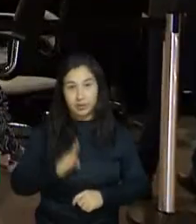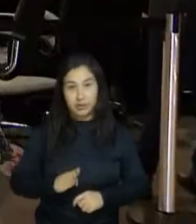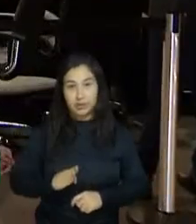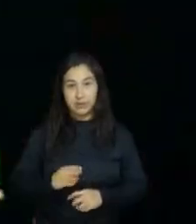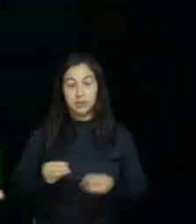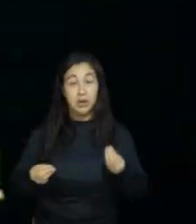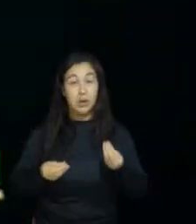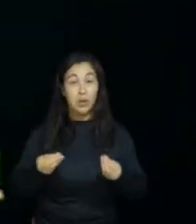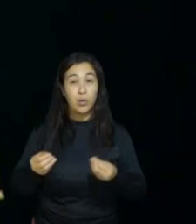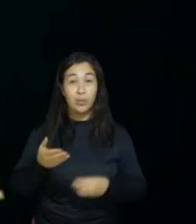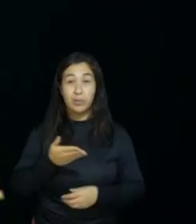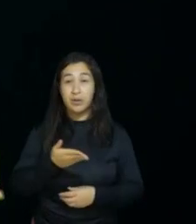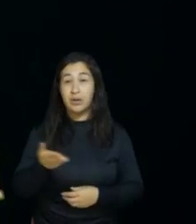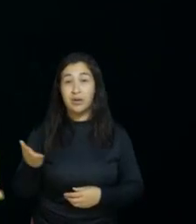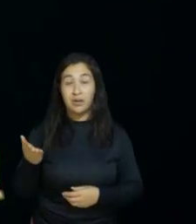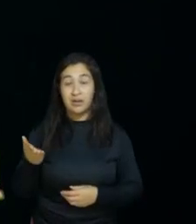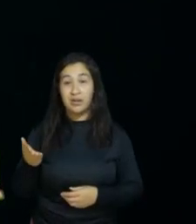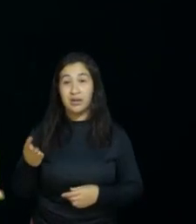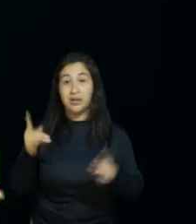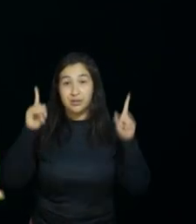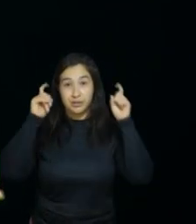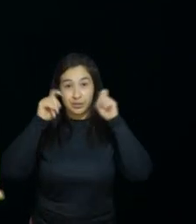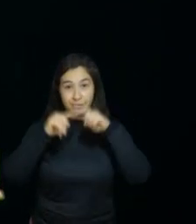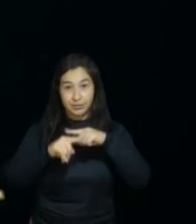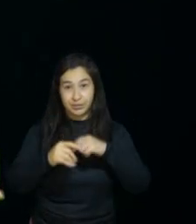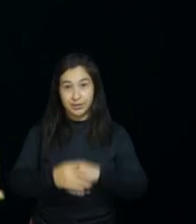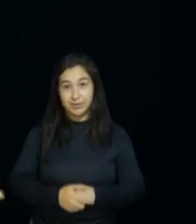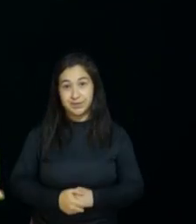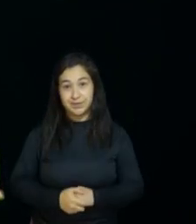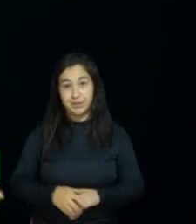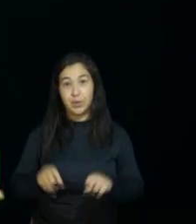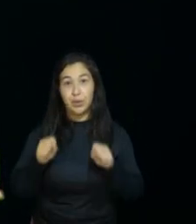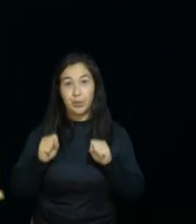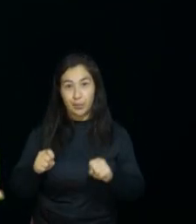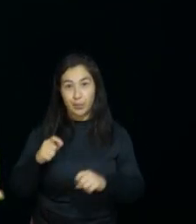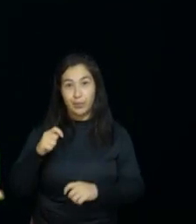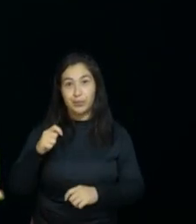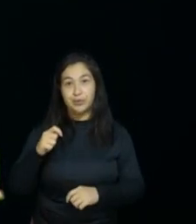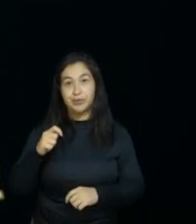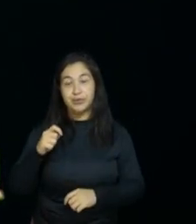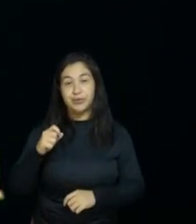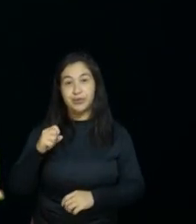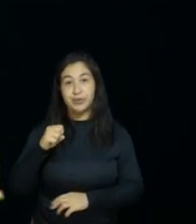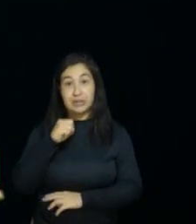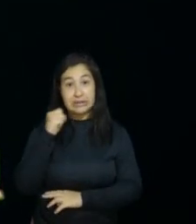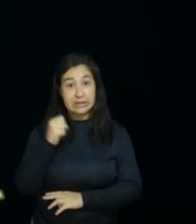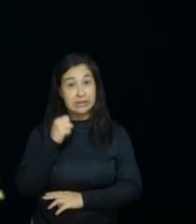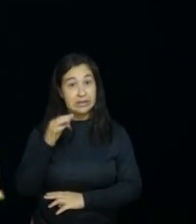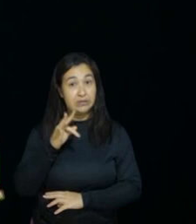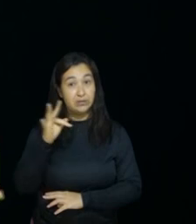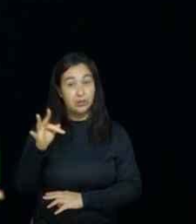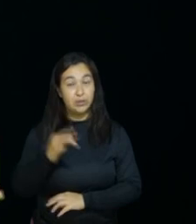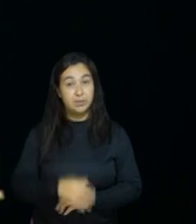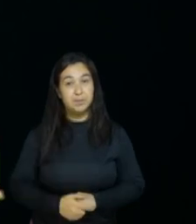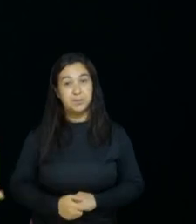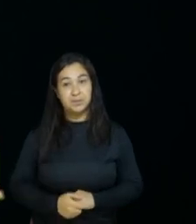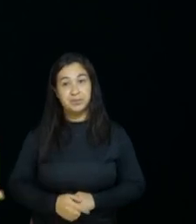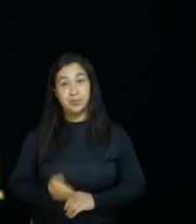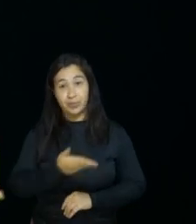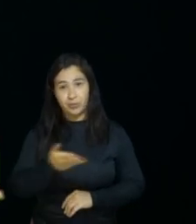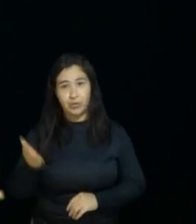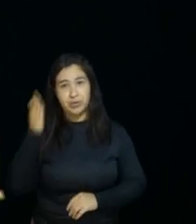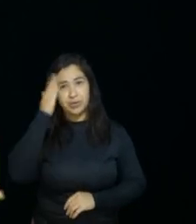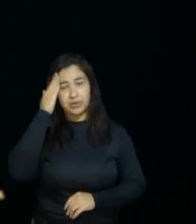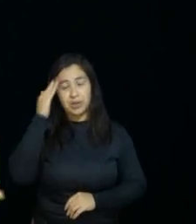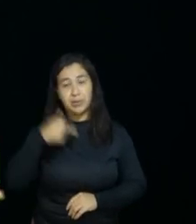sérias dificuldades e a situação pode se agravar ainda mais. Como alguns de vocês sabem, eu vim da